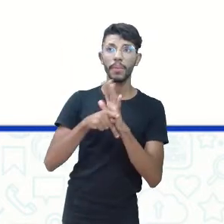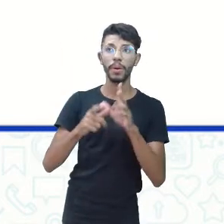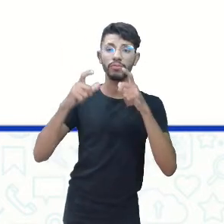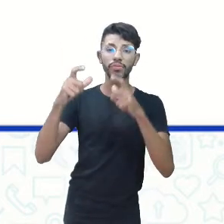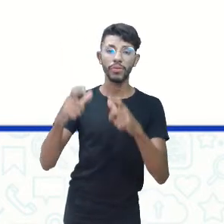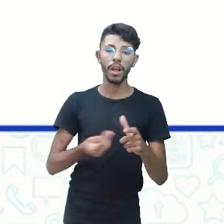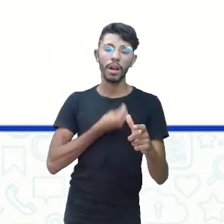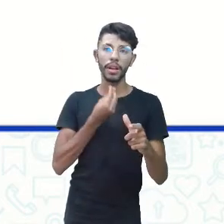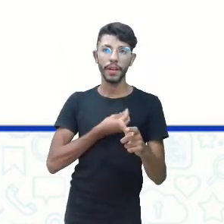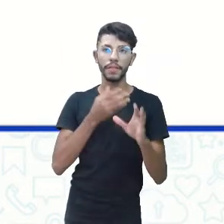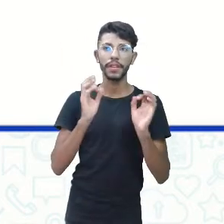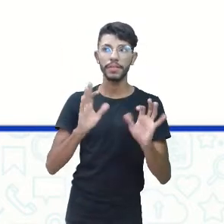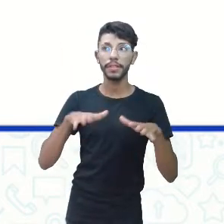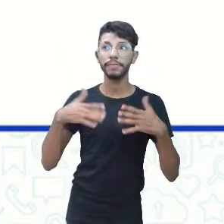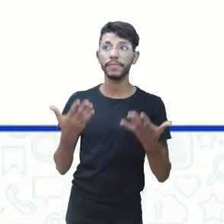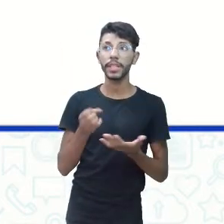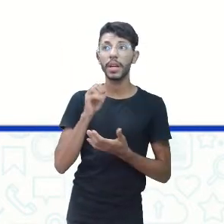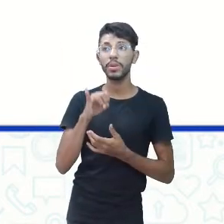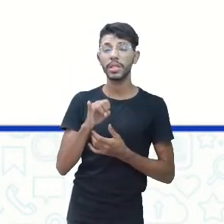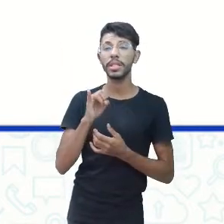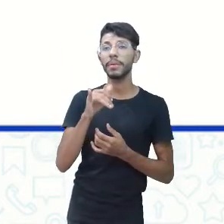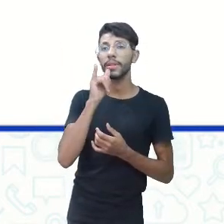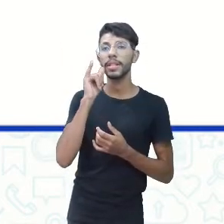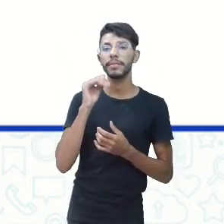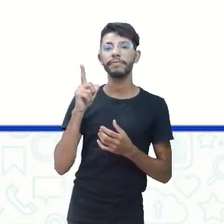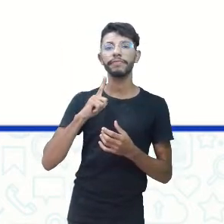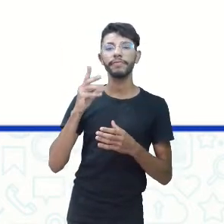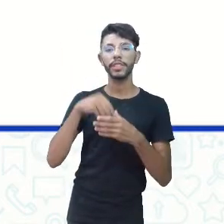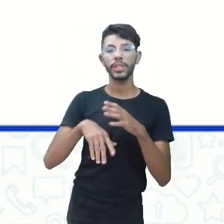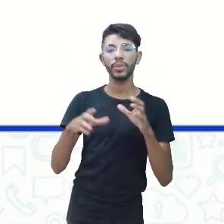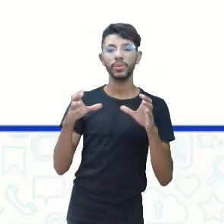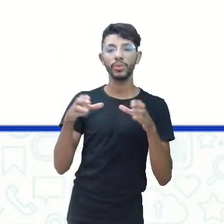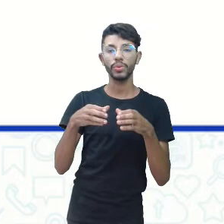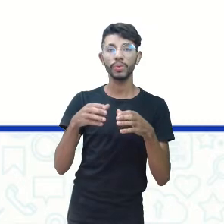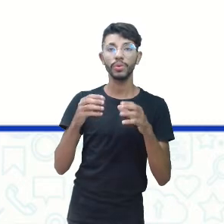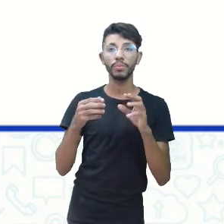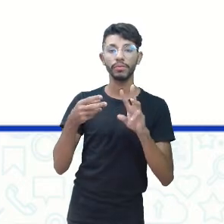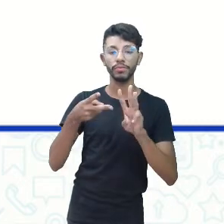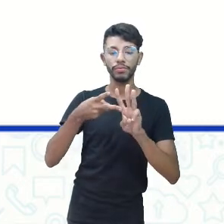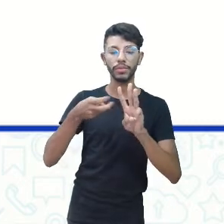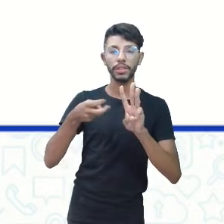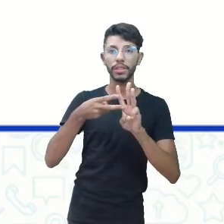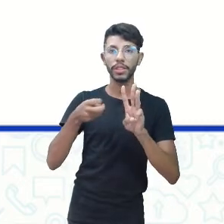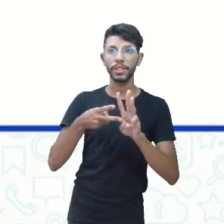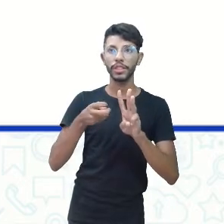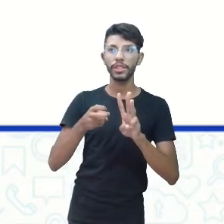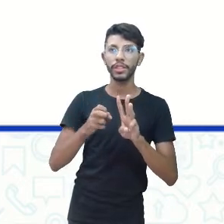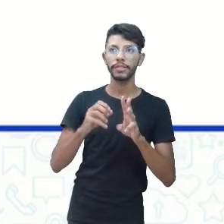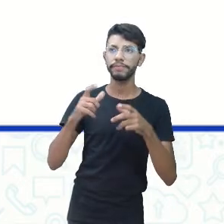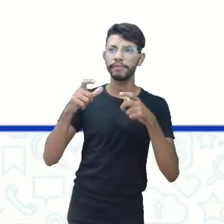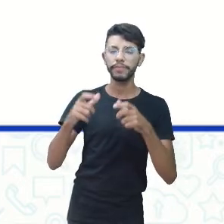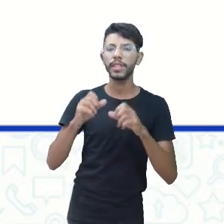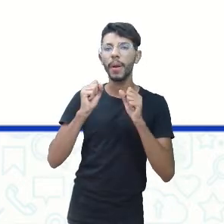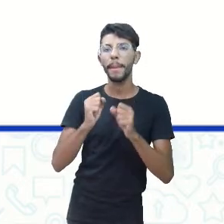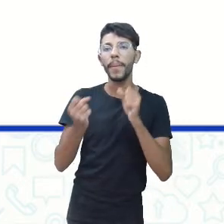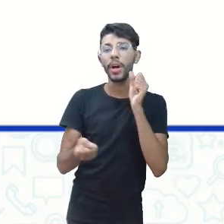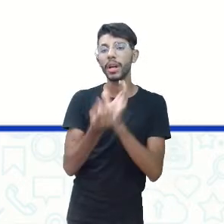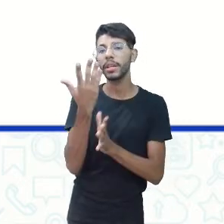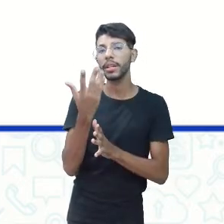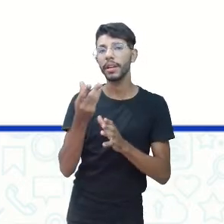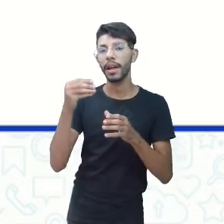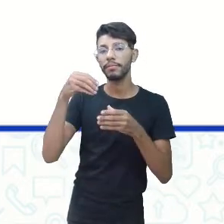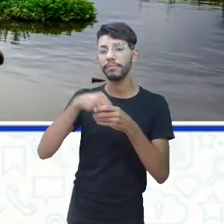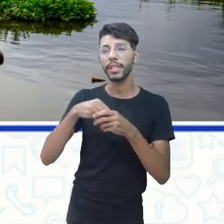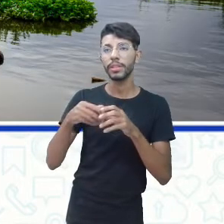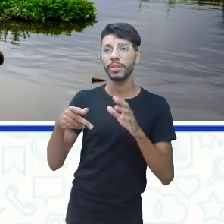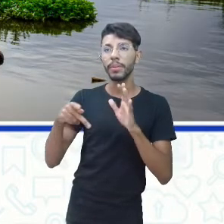Então, se está em uma tribo indígena, se está em um determinado local, eles podem criar dentro da sua